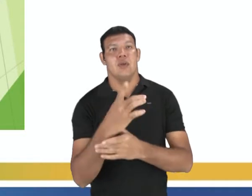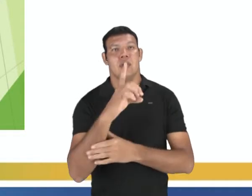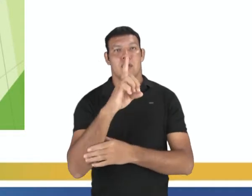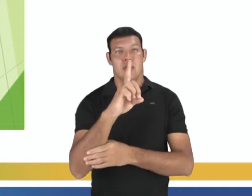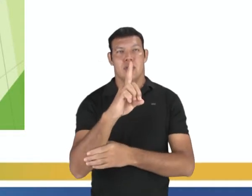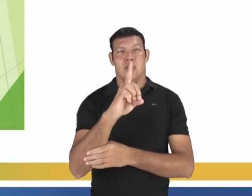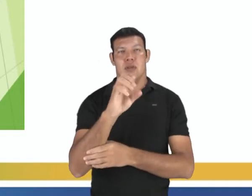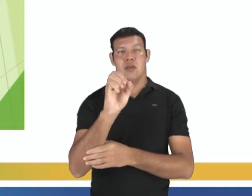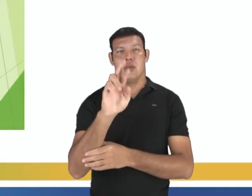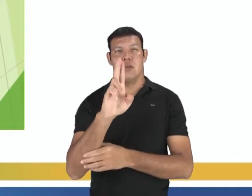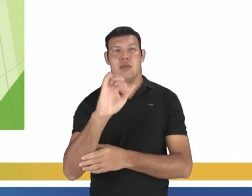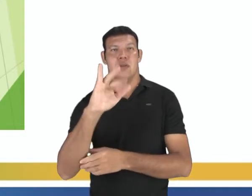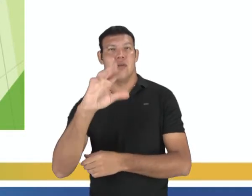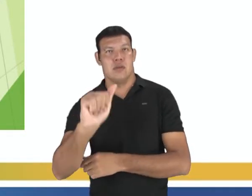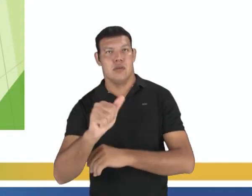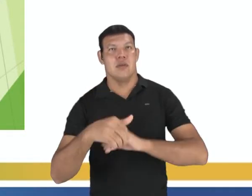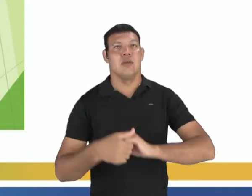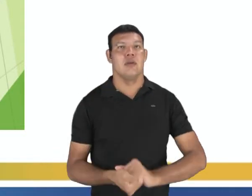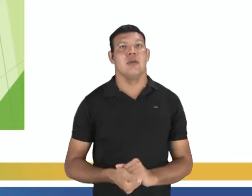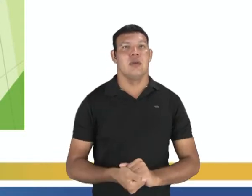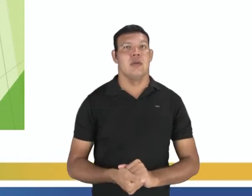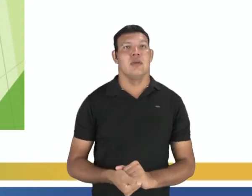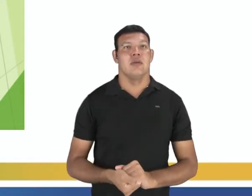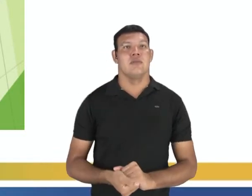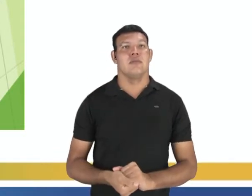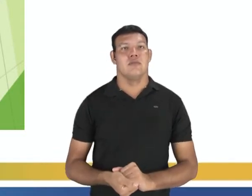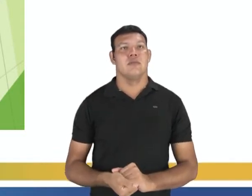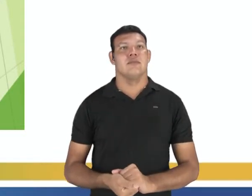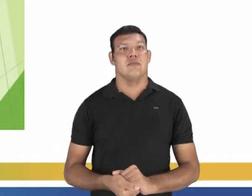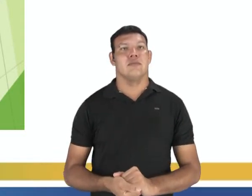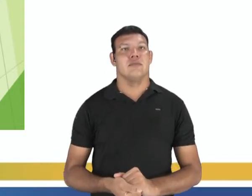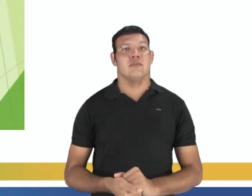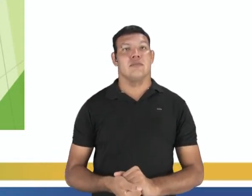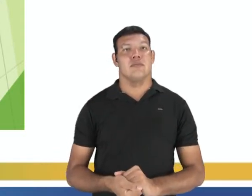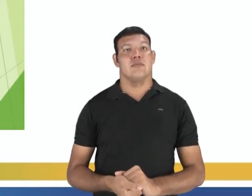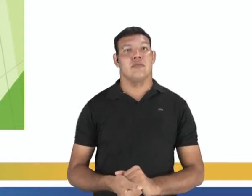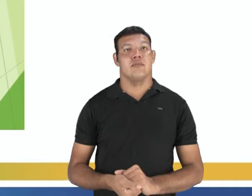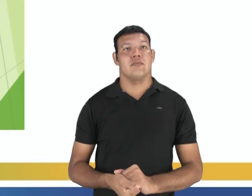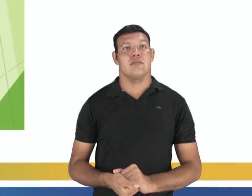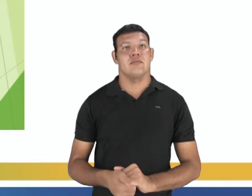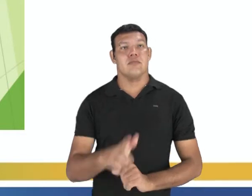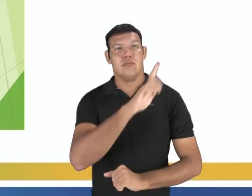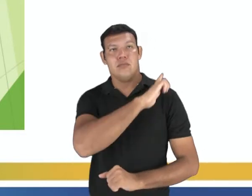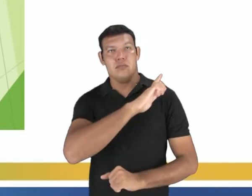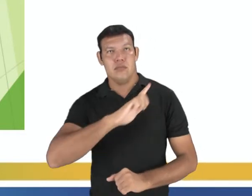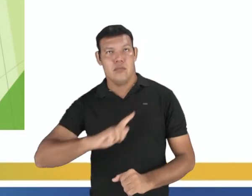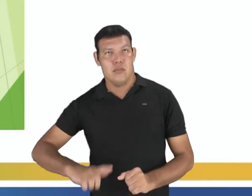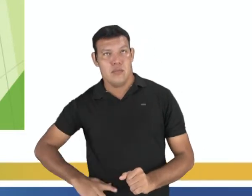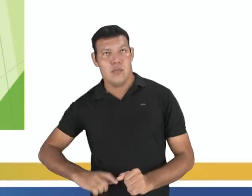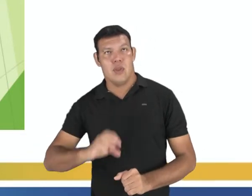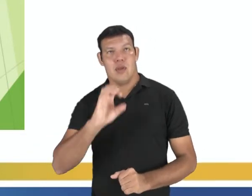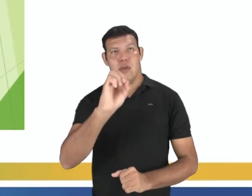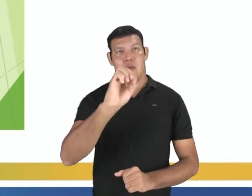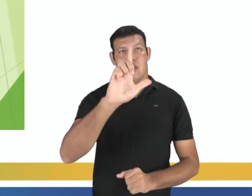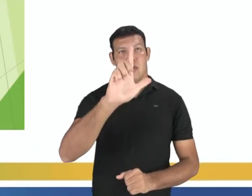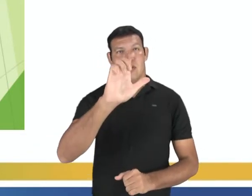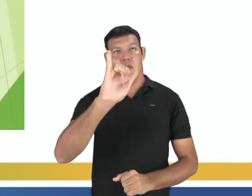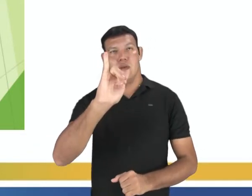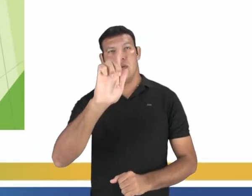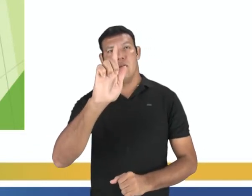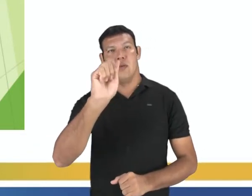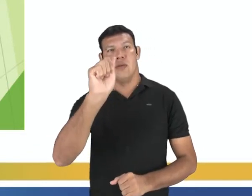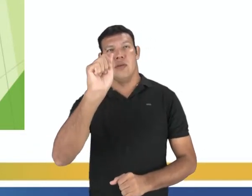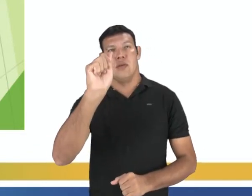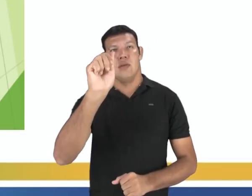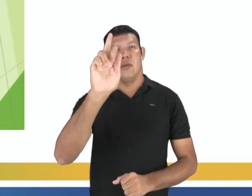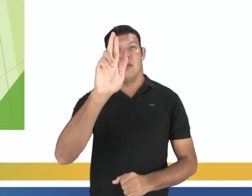do Peloponeso, né, que depois a gente vai ter a Guerra do Peloponeso. Foi governada por oligarquias, né, um poder